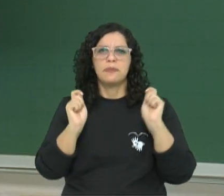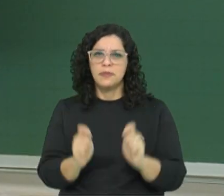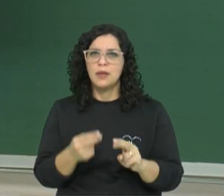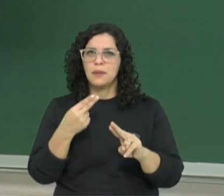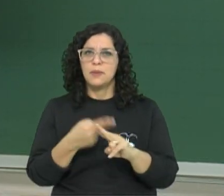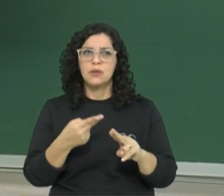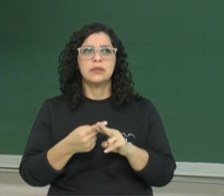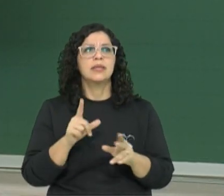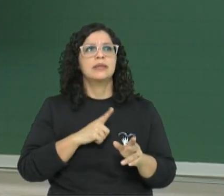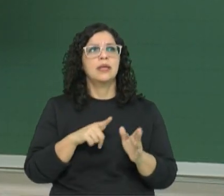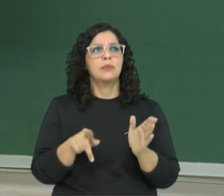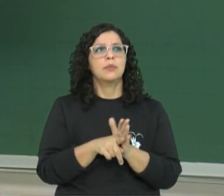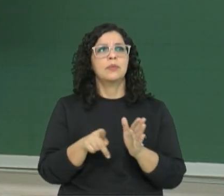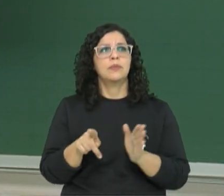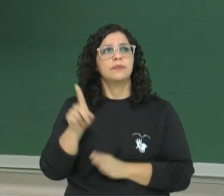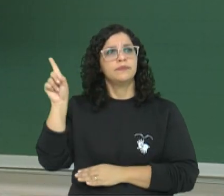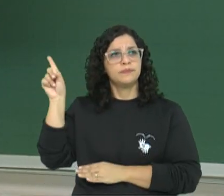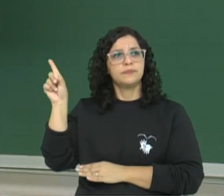A nossa famosa